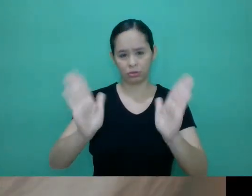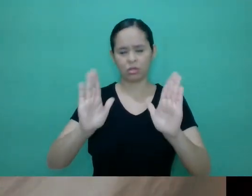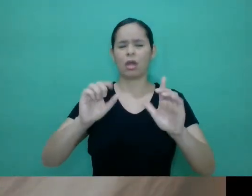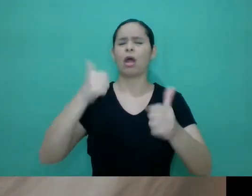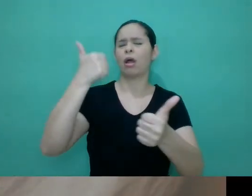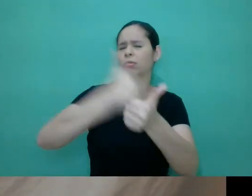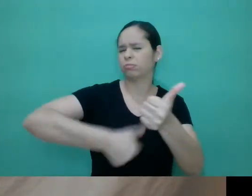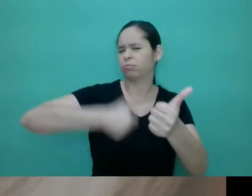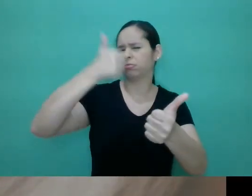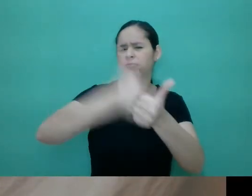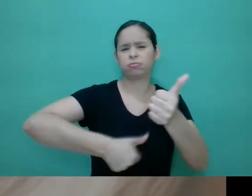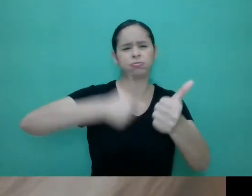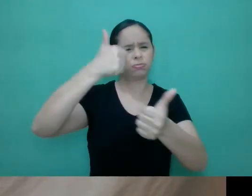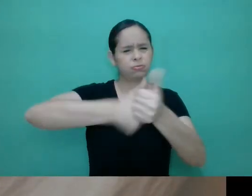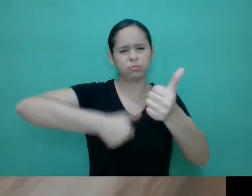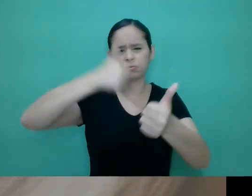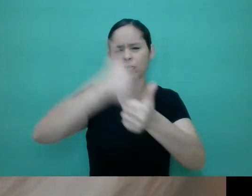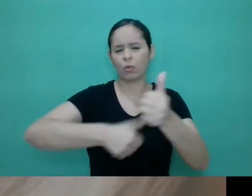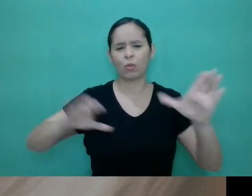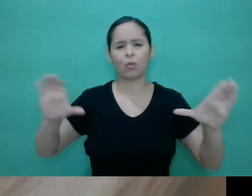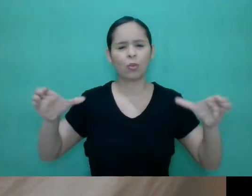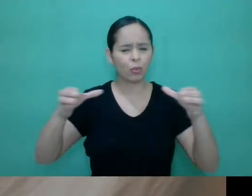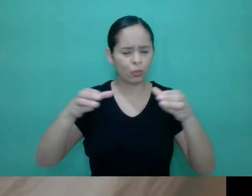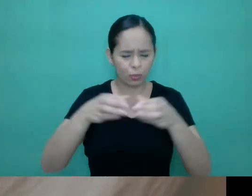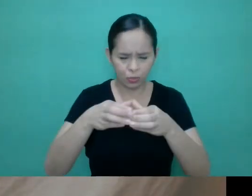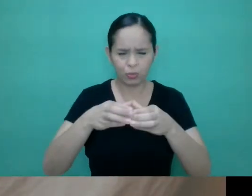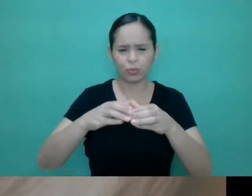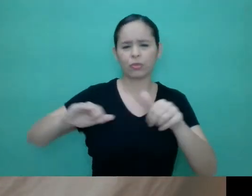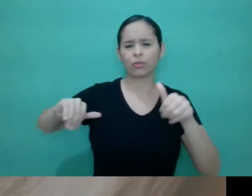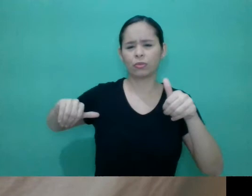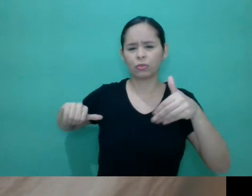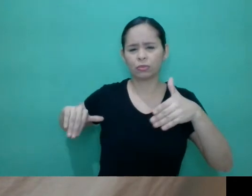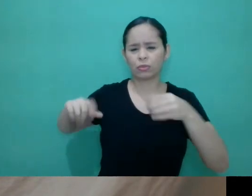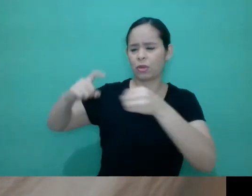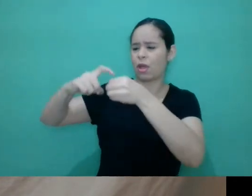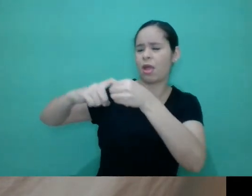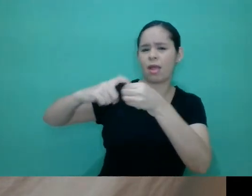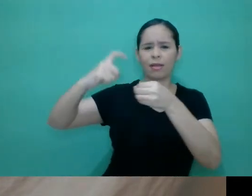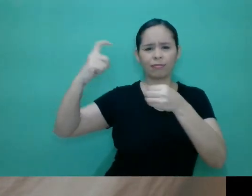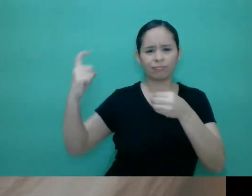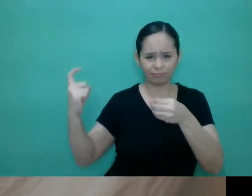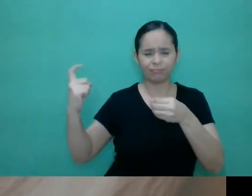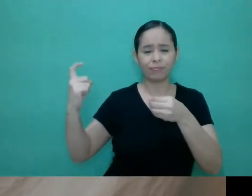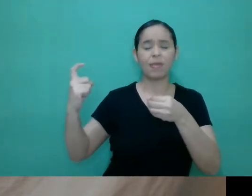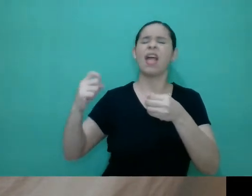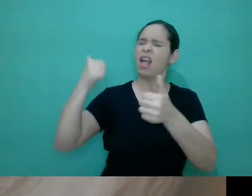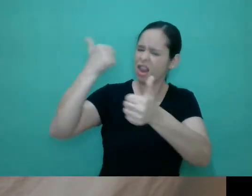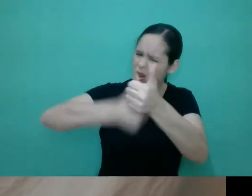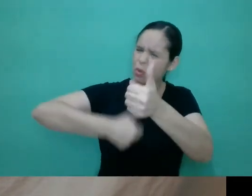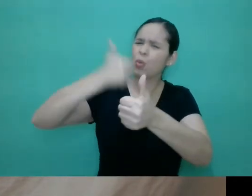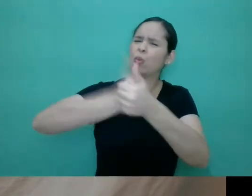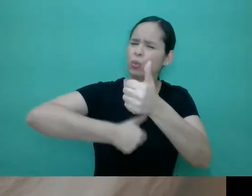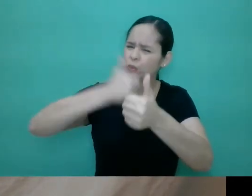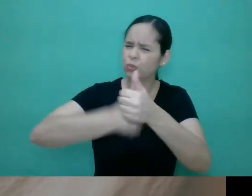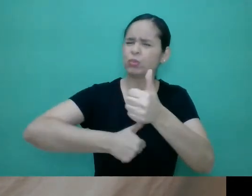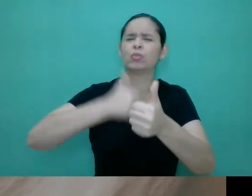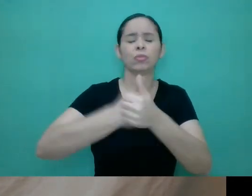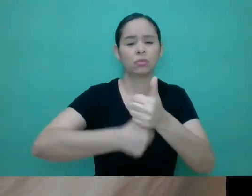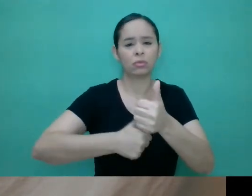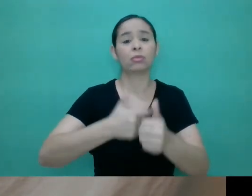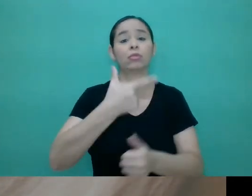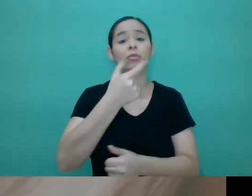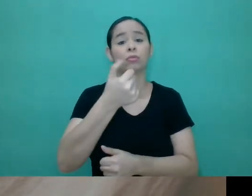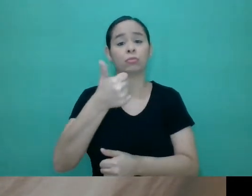militante independente, né, de um movimento guianense de decolonização, o MOGIDA, e em 1993